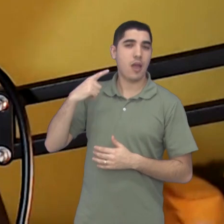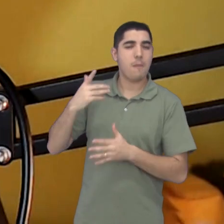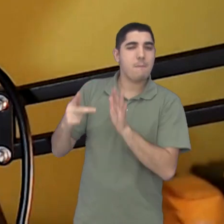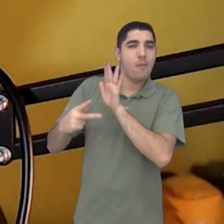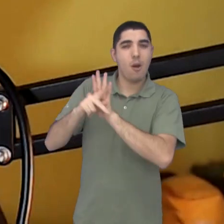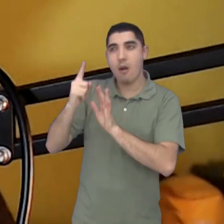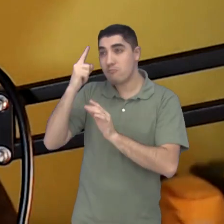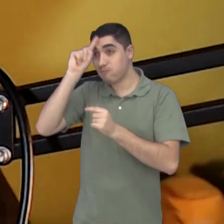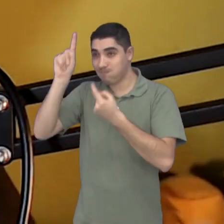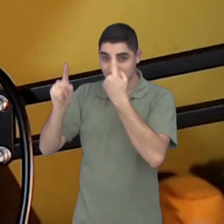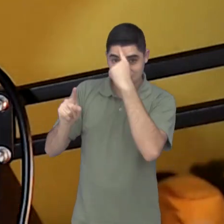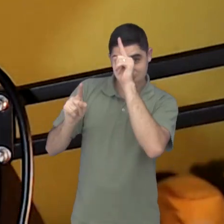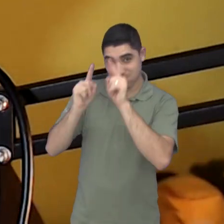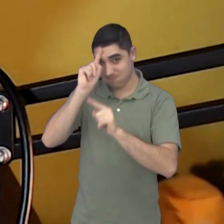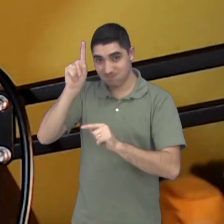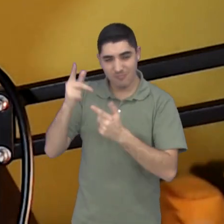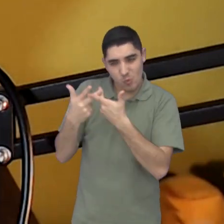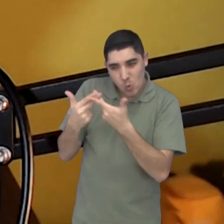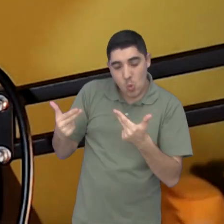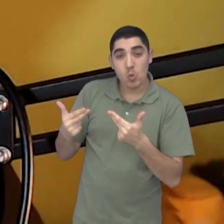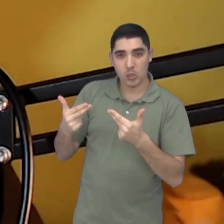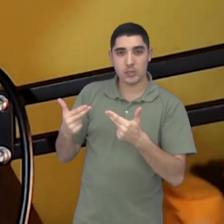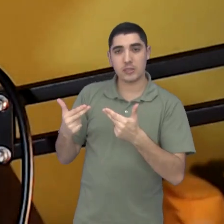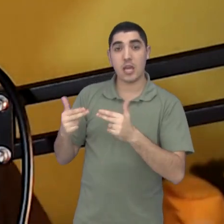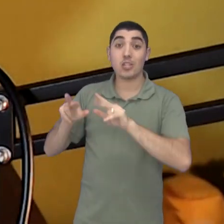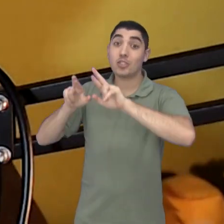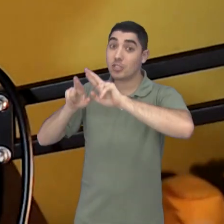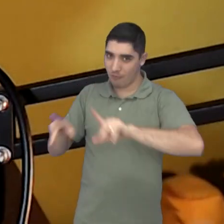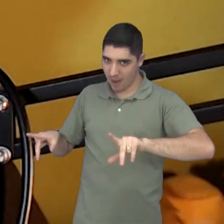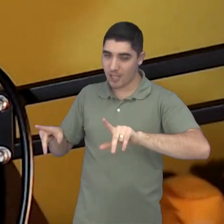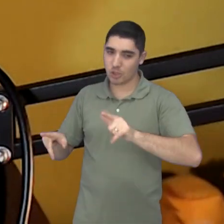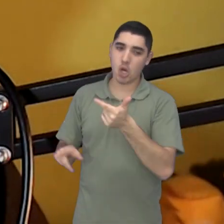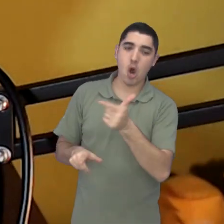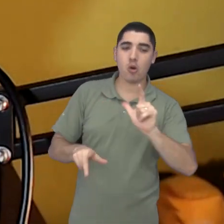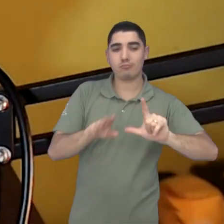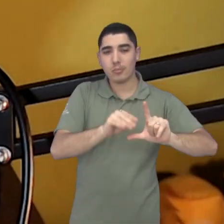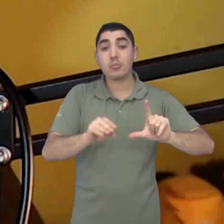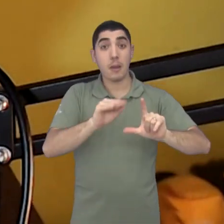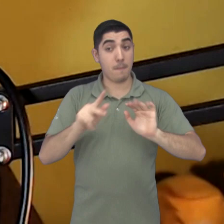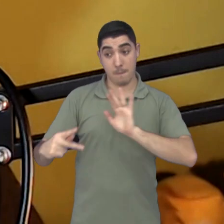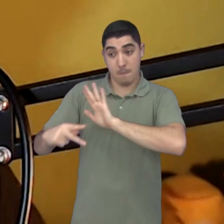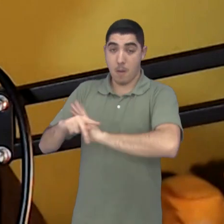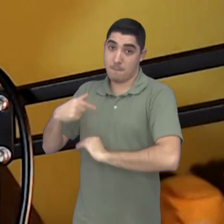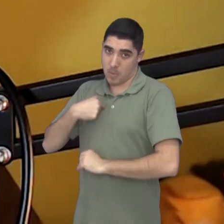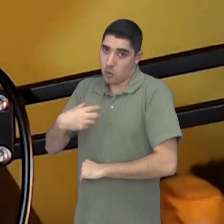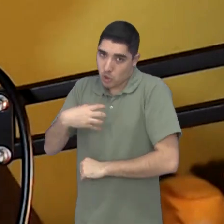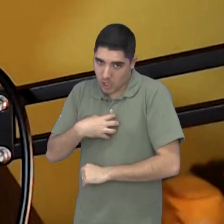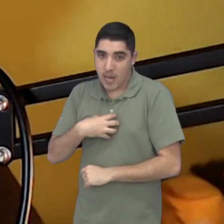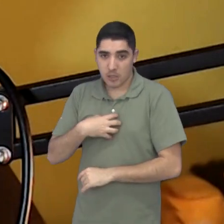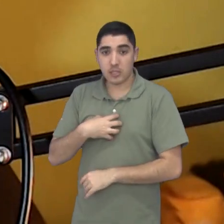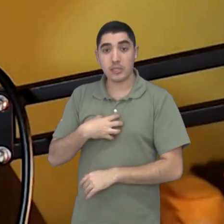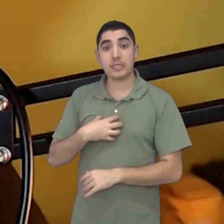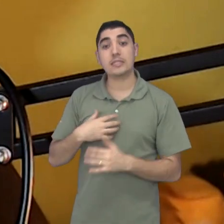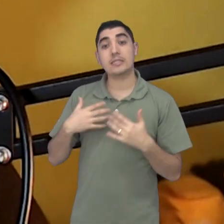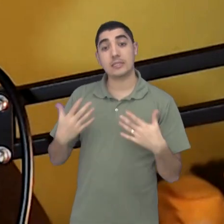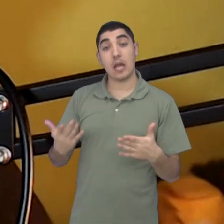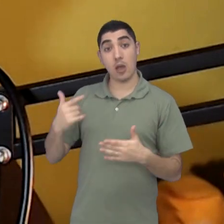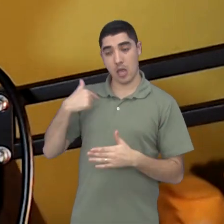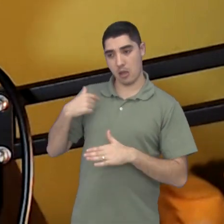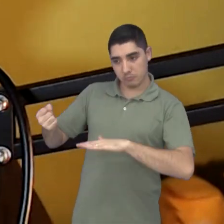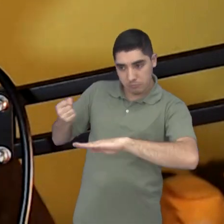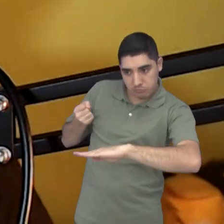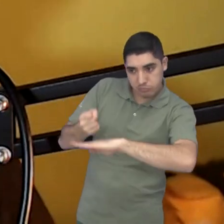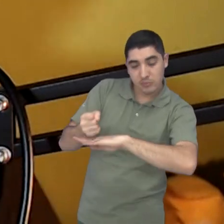mais criativo, além do mercado, né? Foi mais um negócio meu. E o meu ingresso